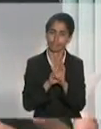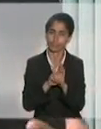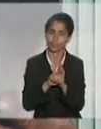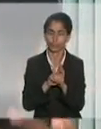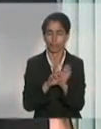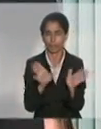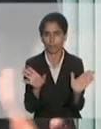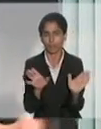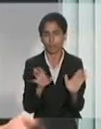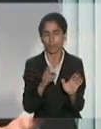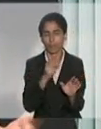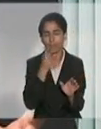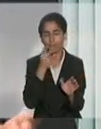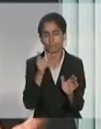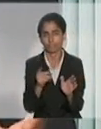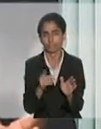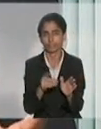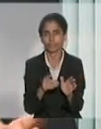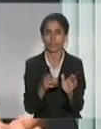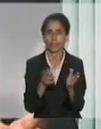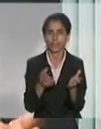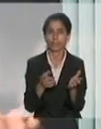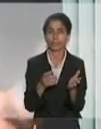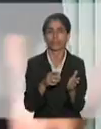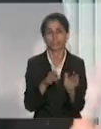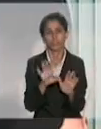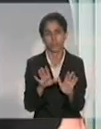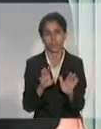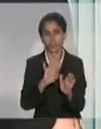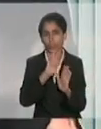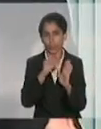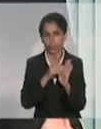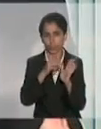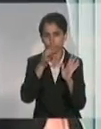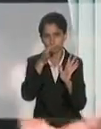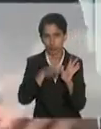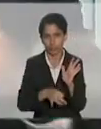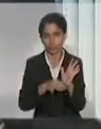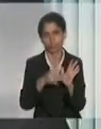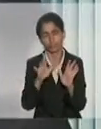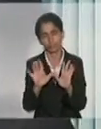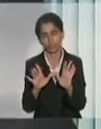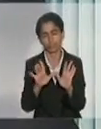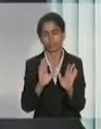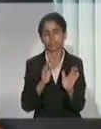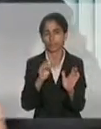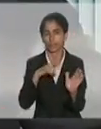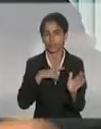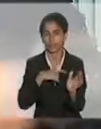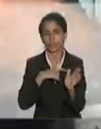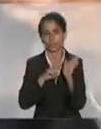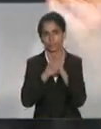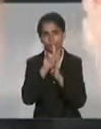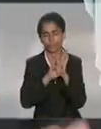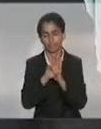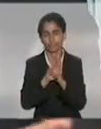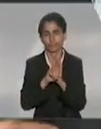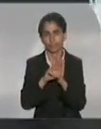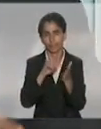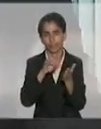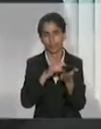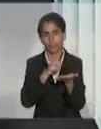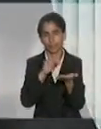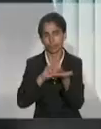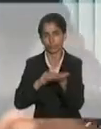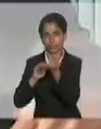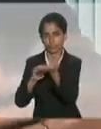eu posso afirmar que não da maneira como nós gostaríamos. Tá? Existe o processo, existe a carta de intenções, o